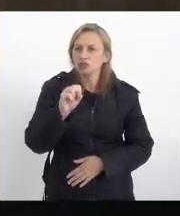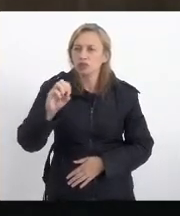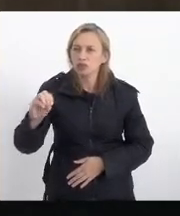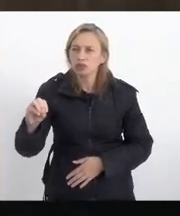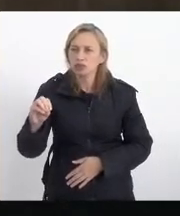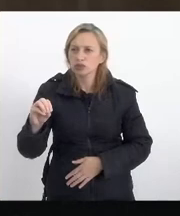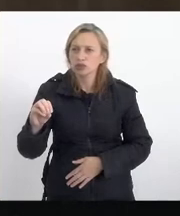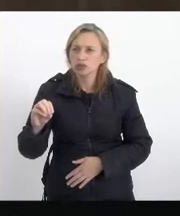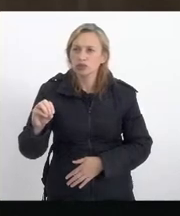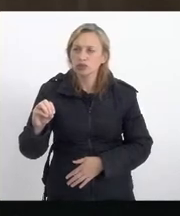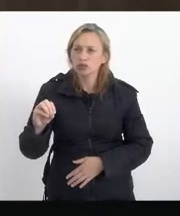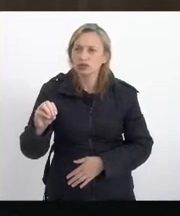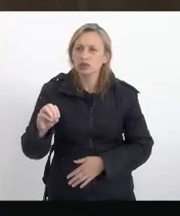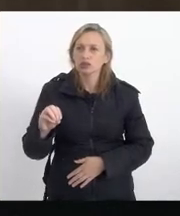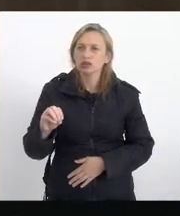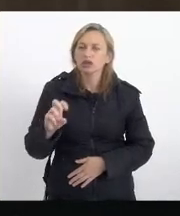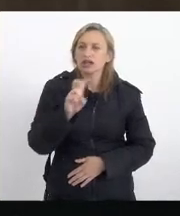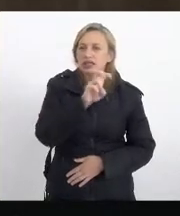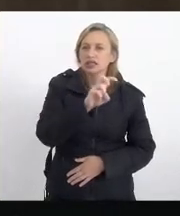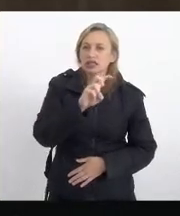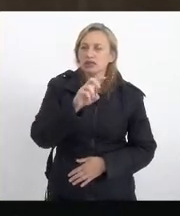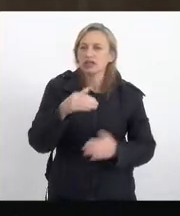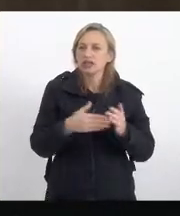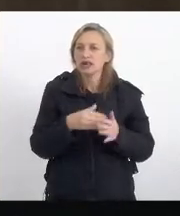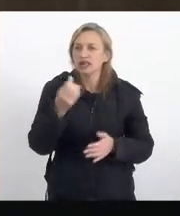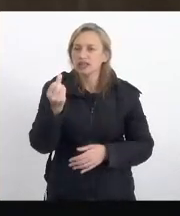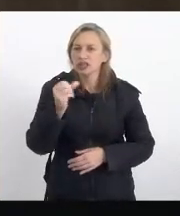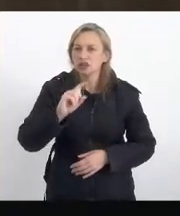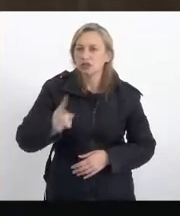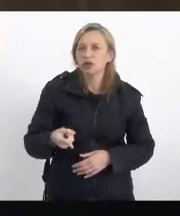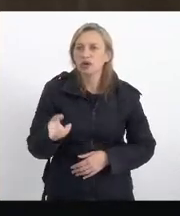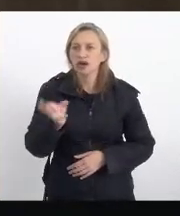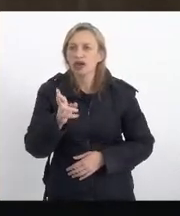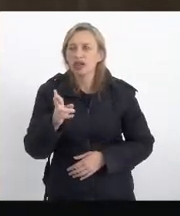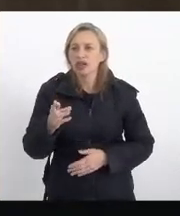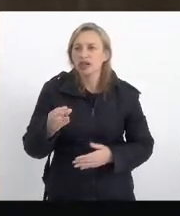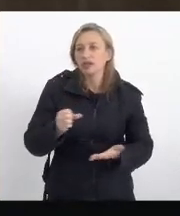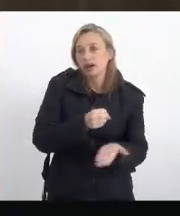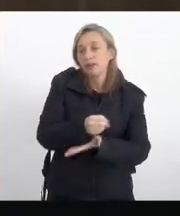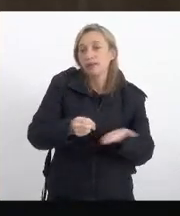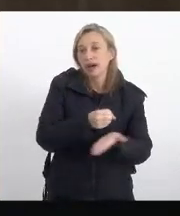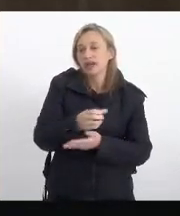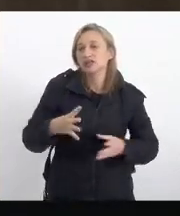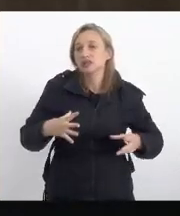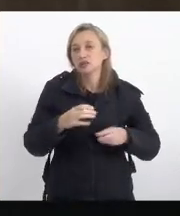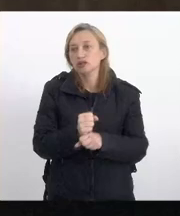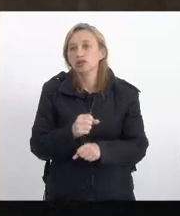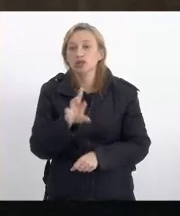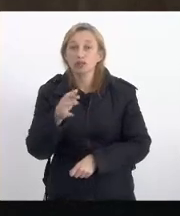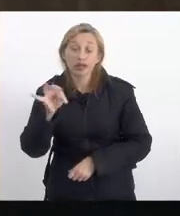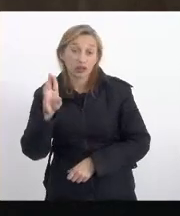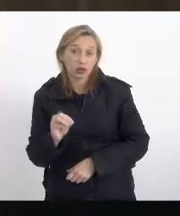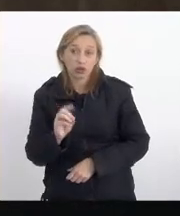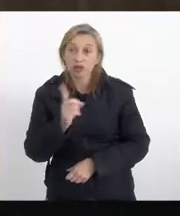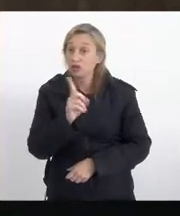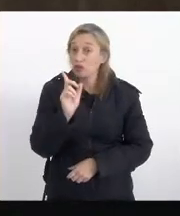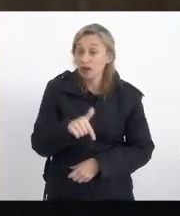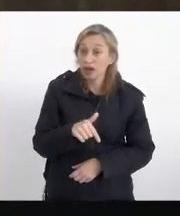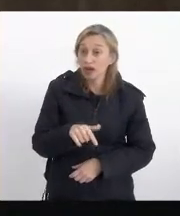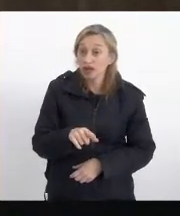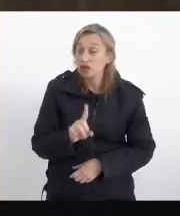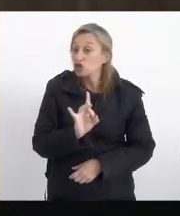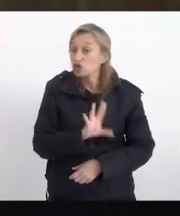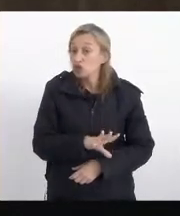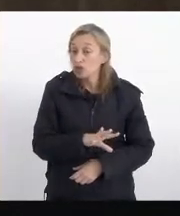5.800, em torno de 5 a 6 mil reais, que deveria vir a base de cálculo remuneratório. E não é só para